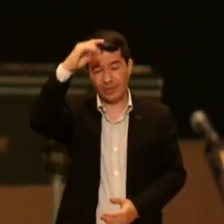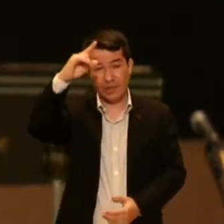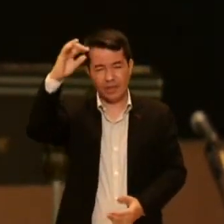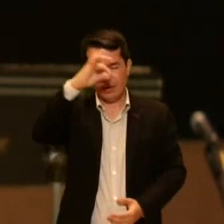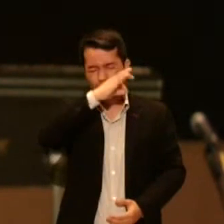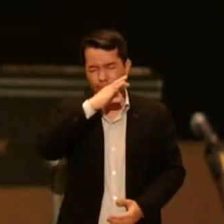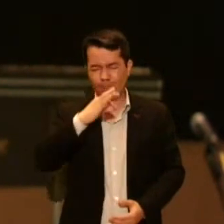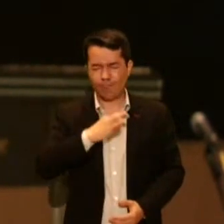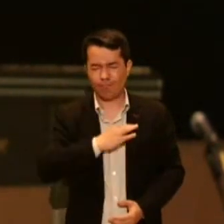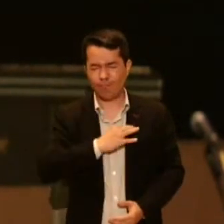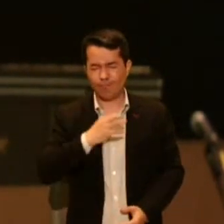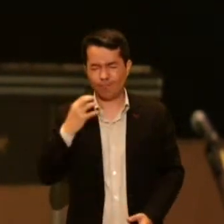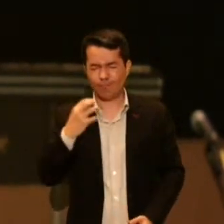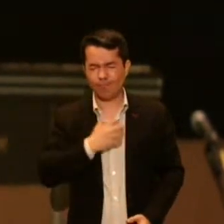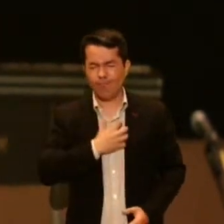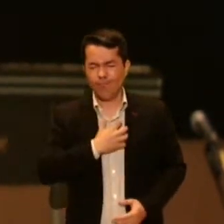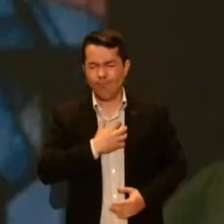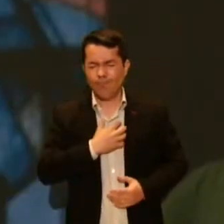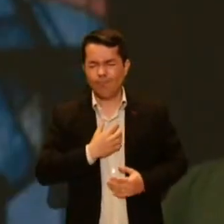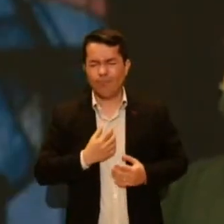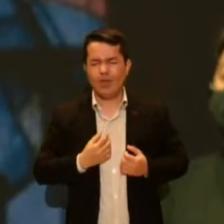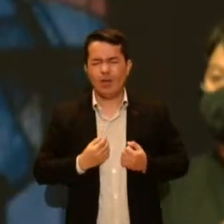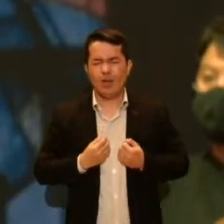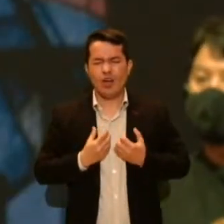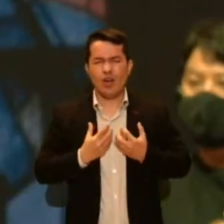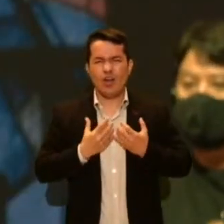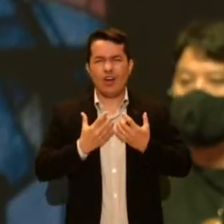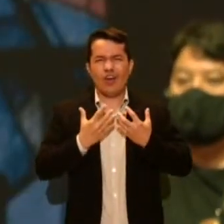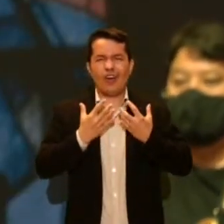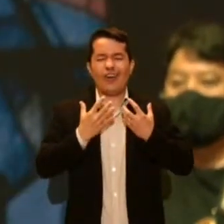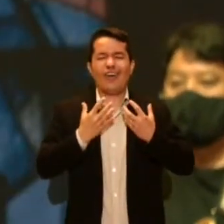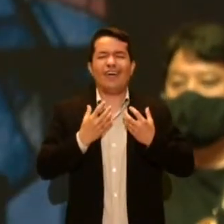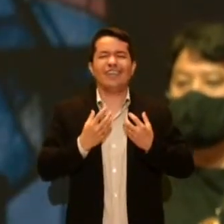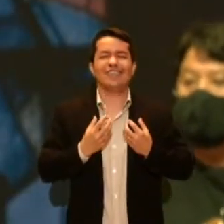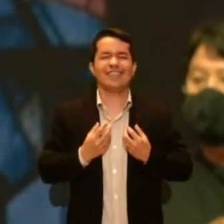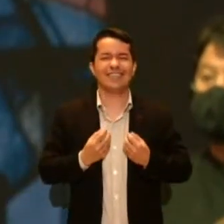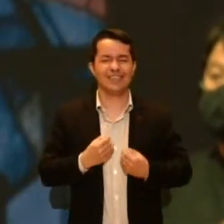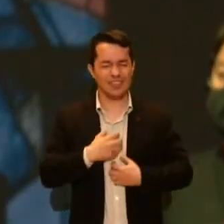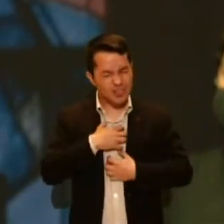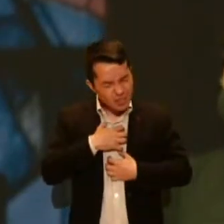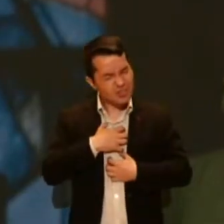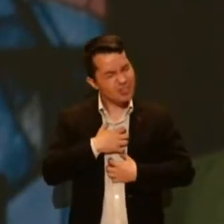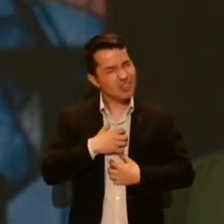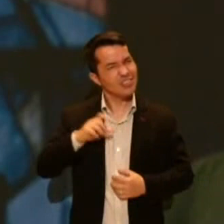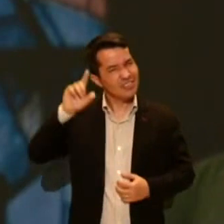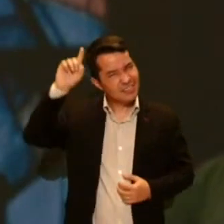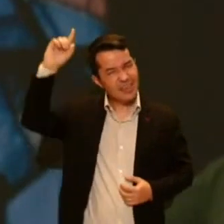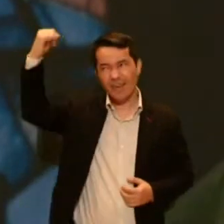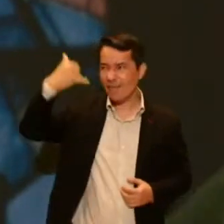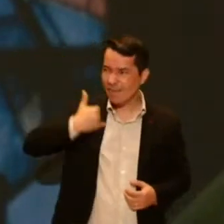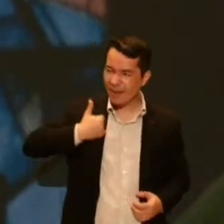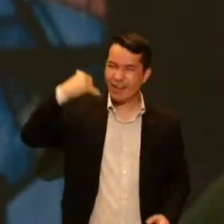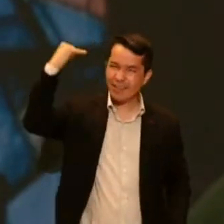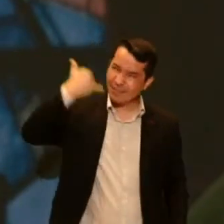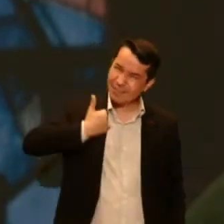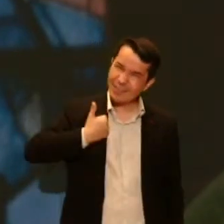de Deus. Ele quer aprender, que você aprenda a ouvir a voz dele, porque ele quer falar com